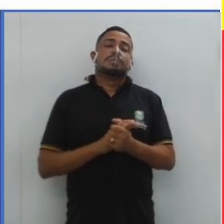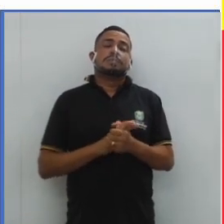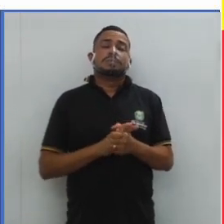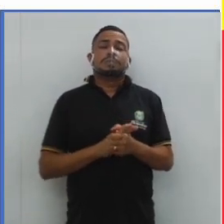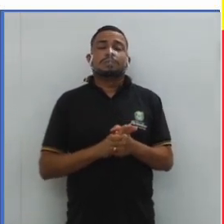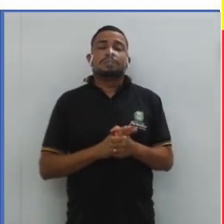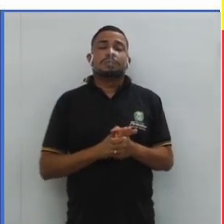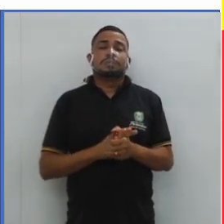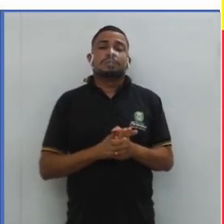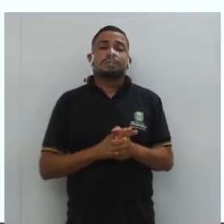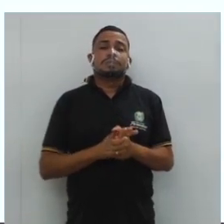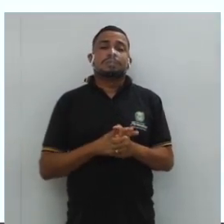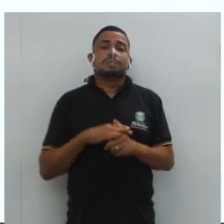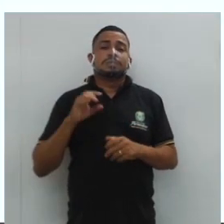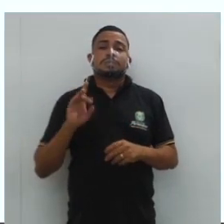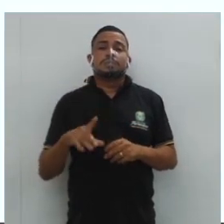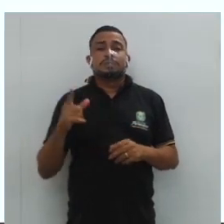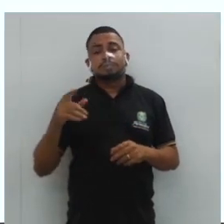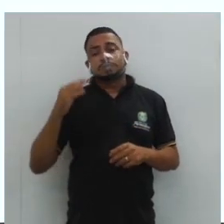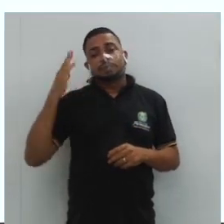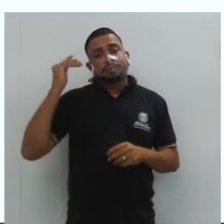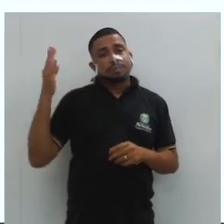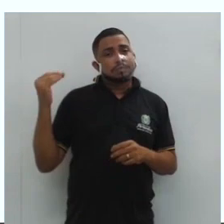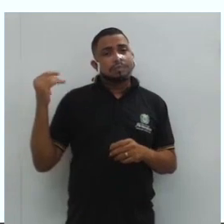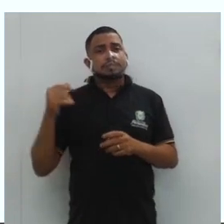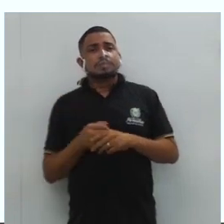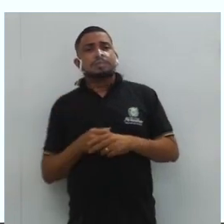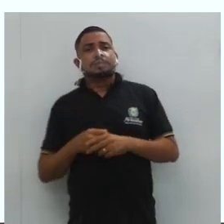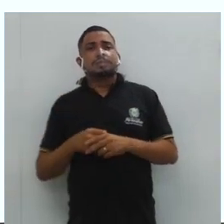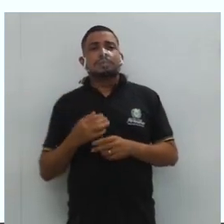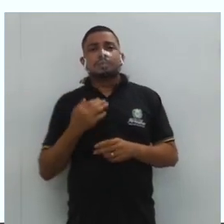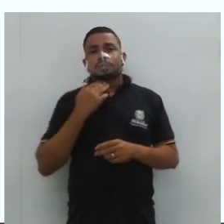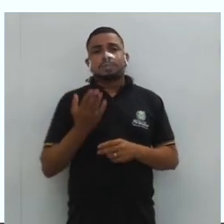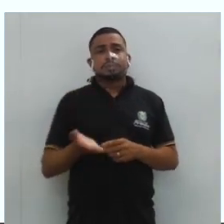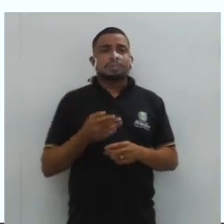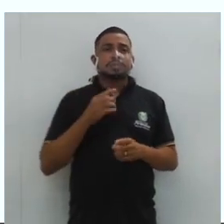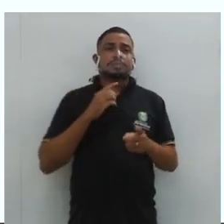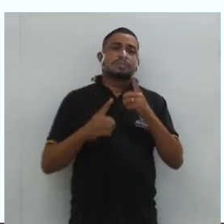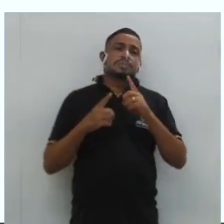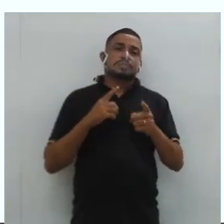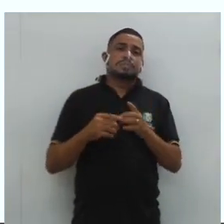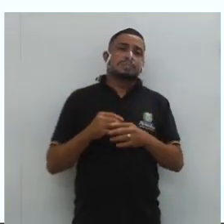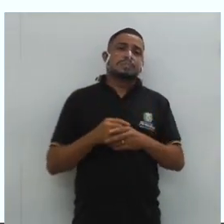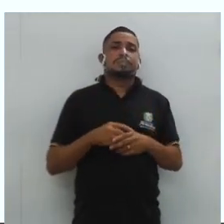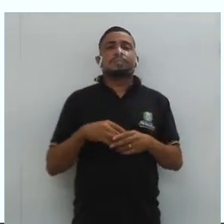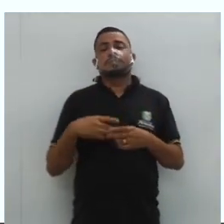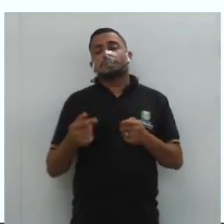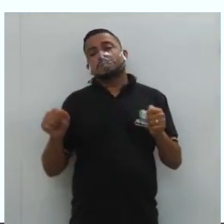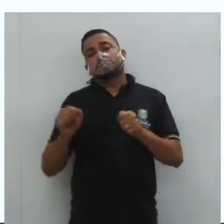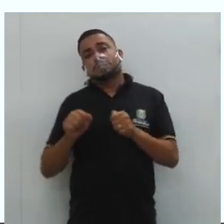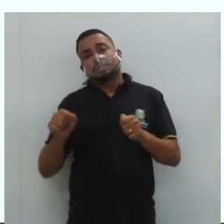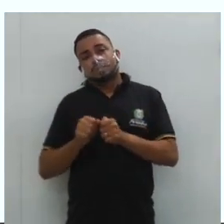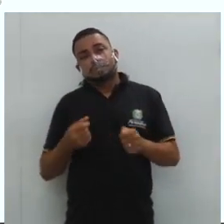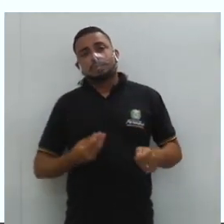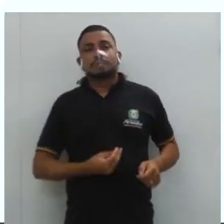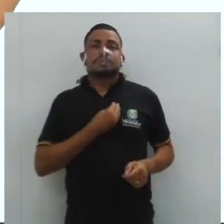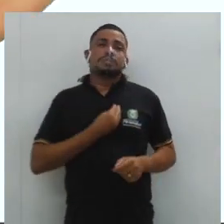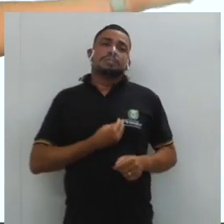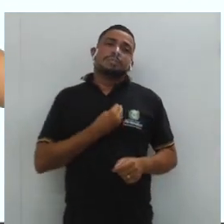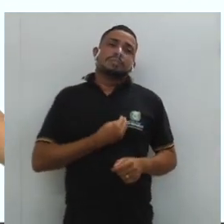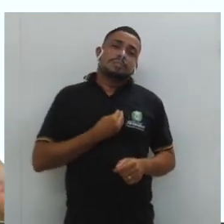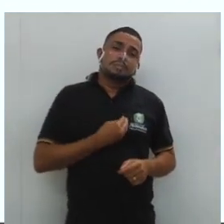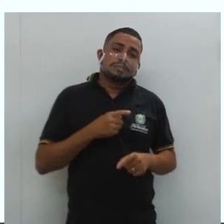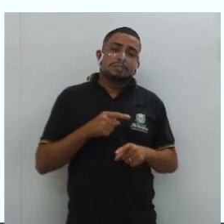né, apenas com atuação dos atores, sem o som do diálogo, né? Então o som era feito